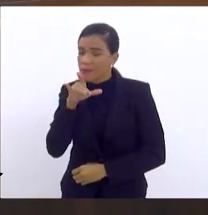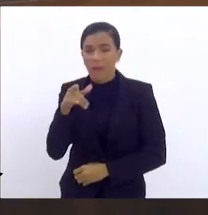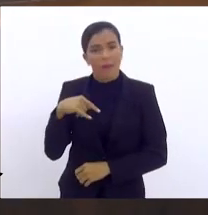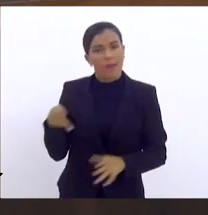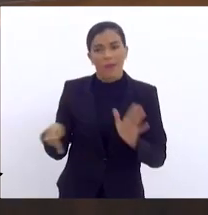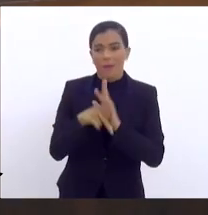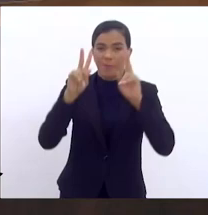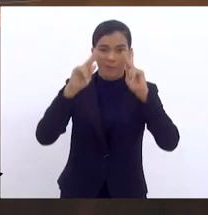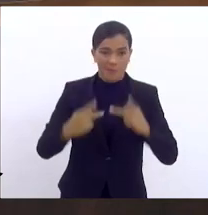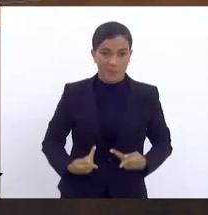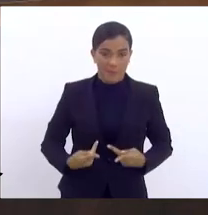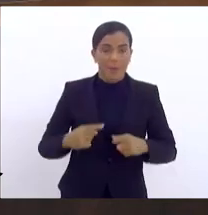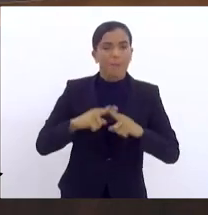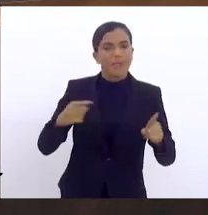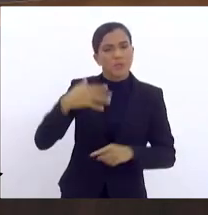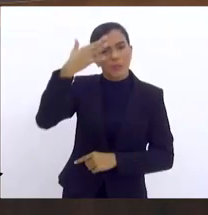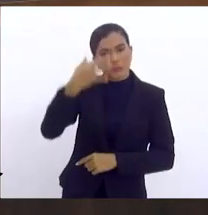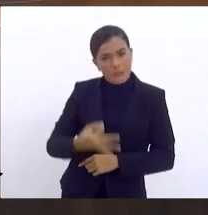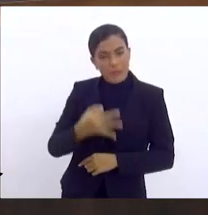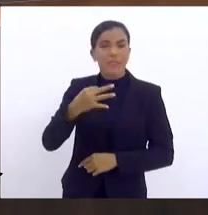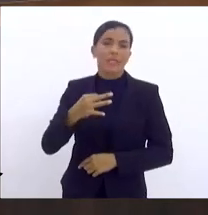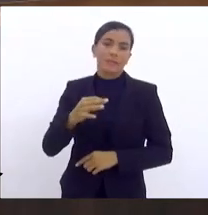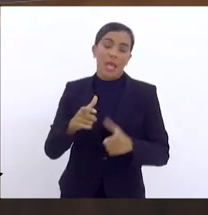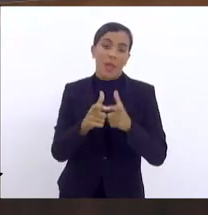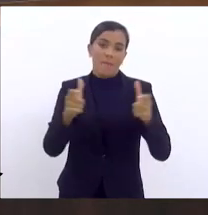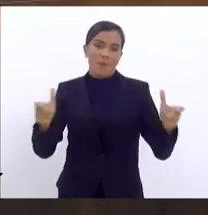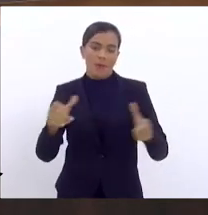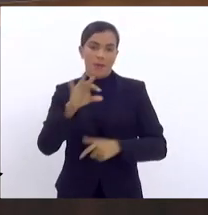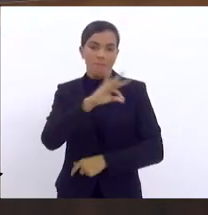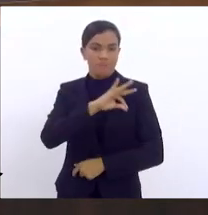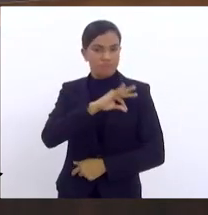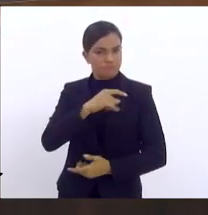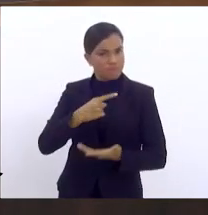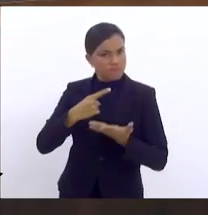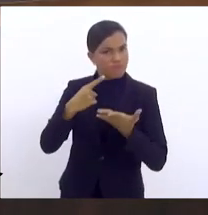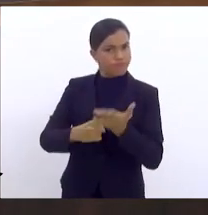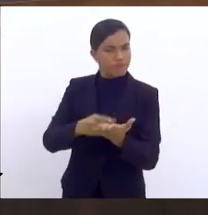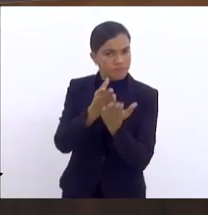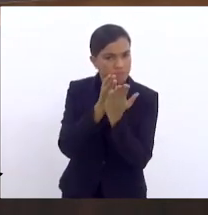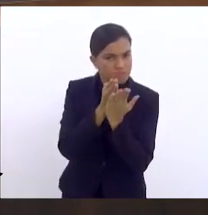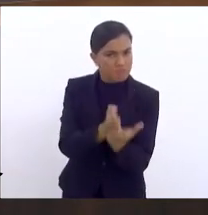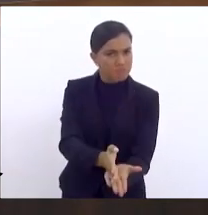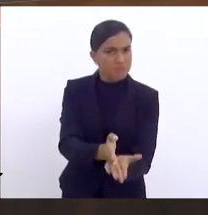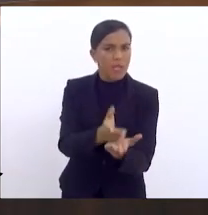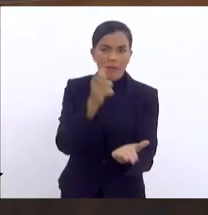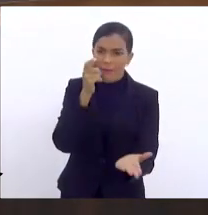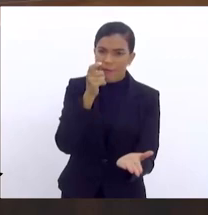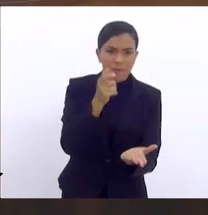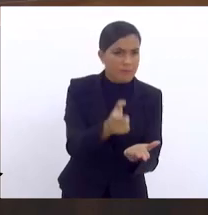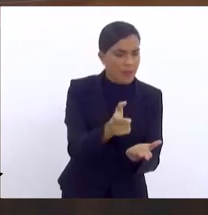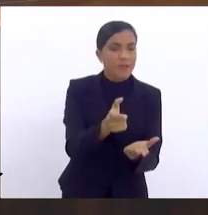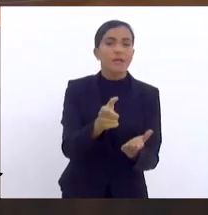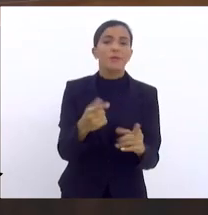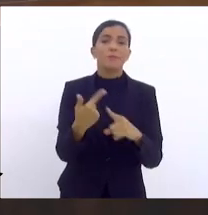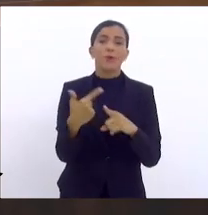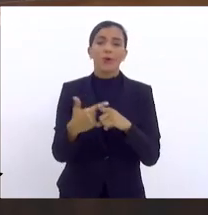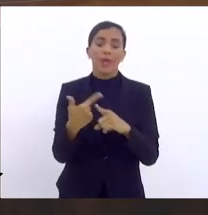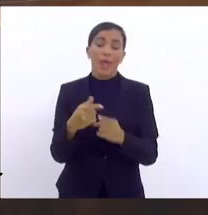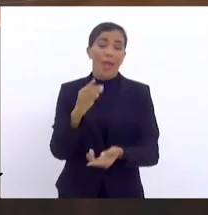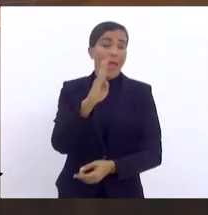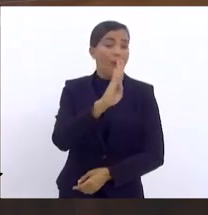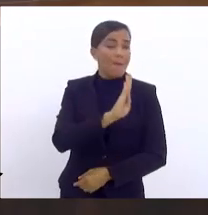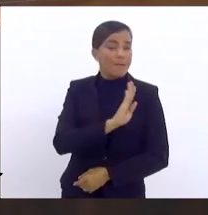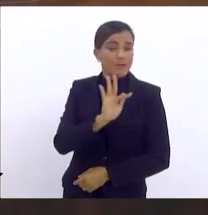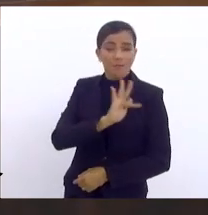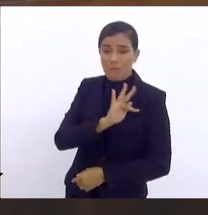ser humano mas eu tenho certeza que a maioria dos policiais comprometido com o trabalho Tô interessado que a nossa cidade principalmente a baixada